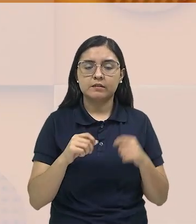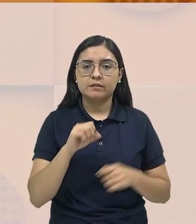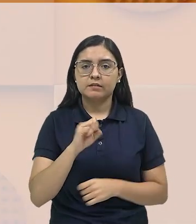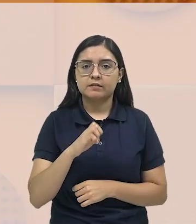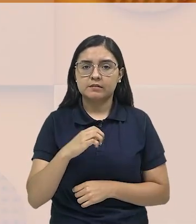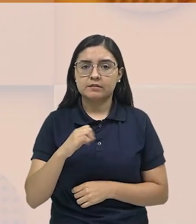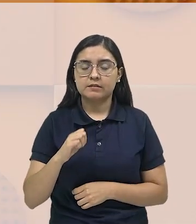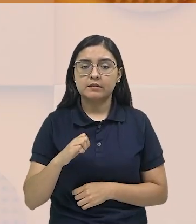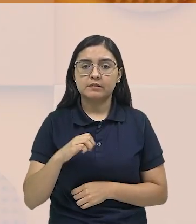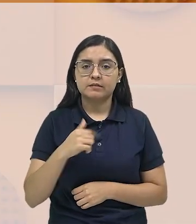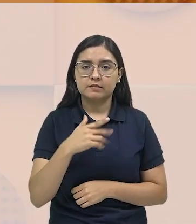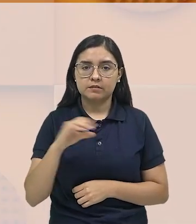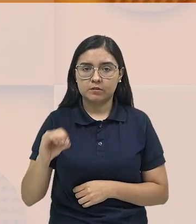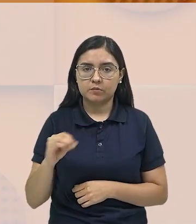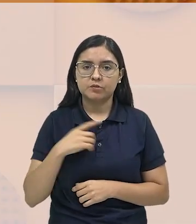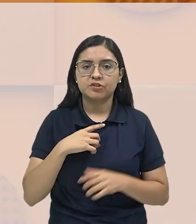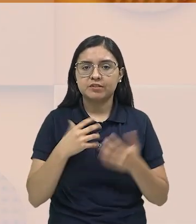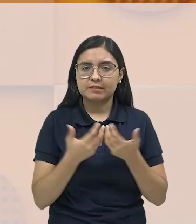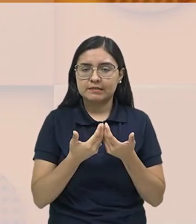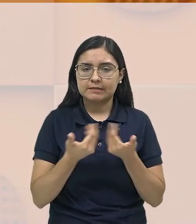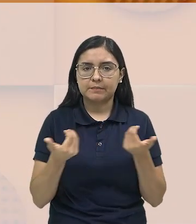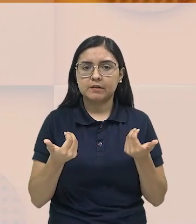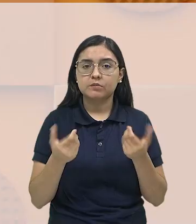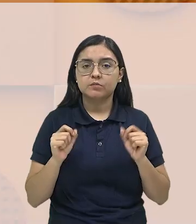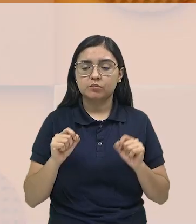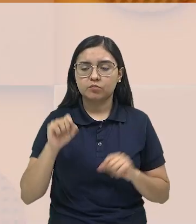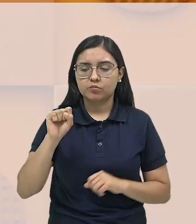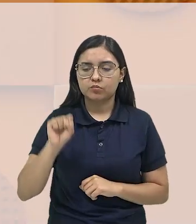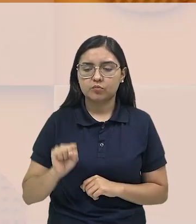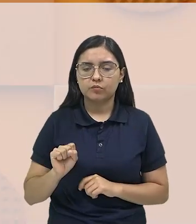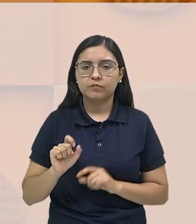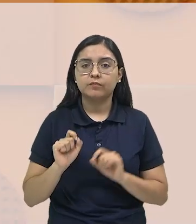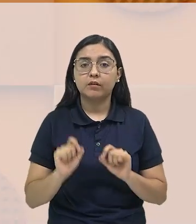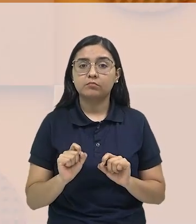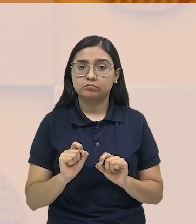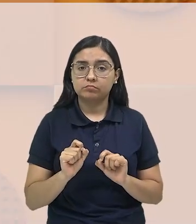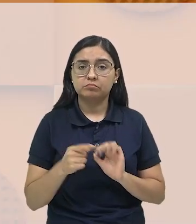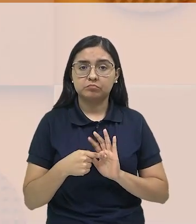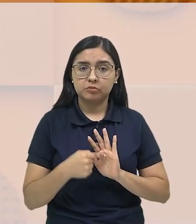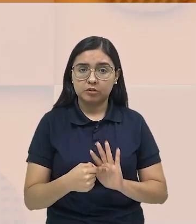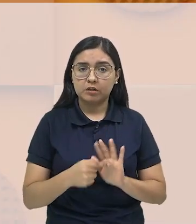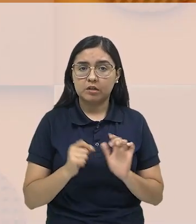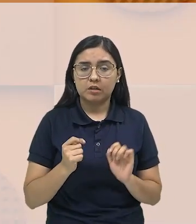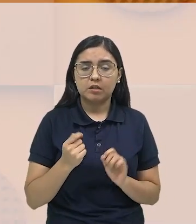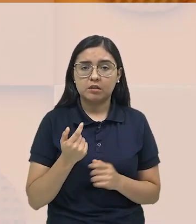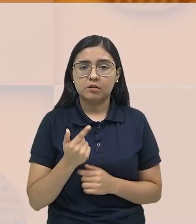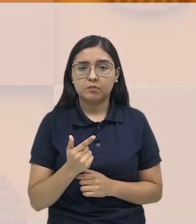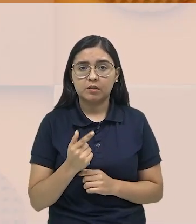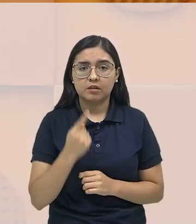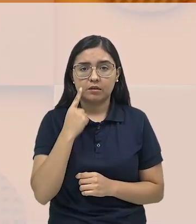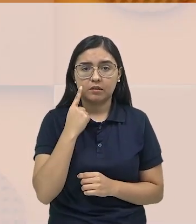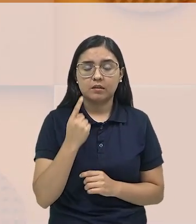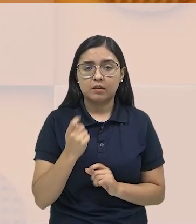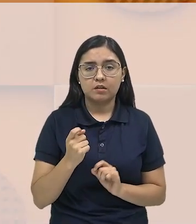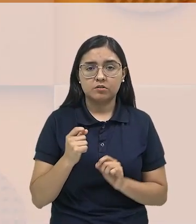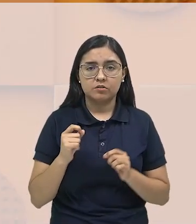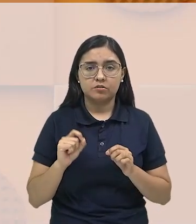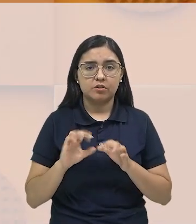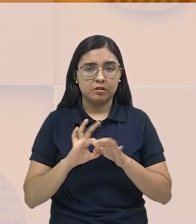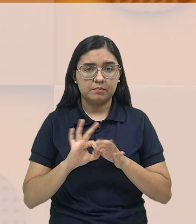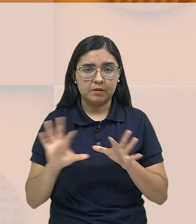de separação, onde o Sul vai deixar claro que não tem interesse em abolir seus escravos, né,